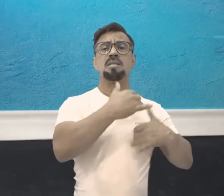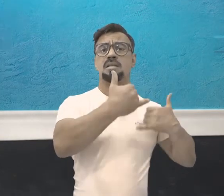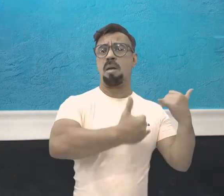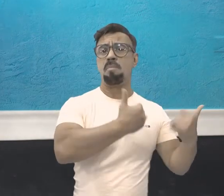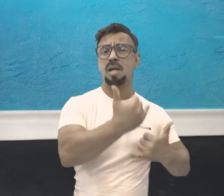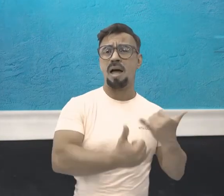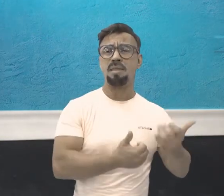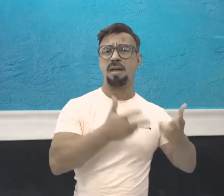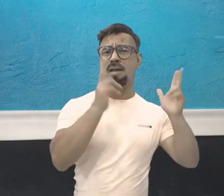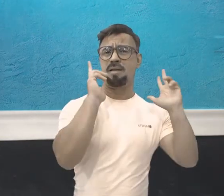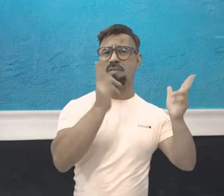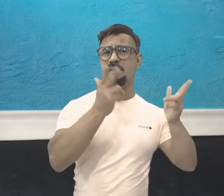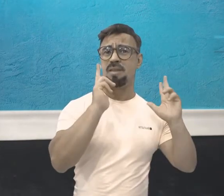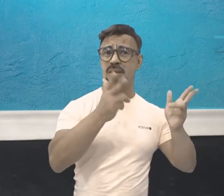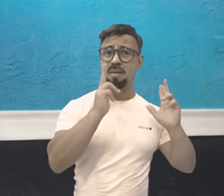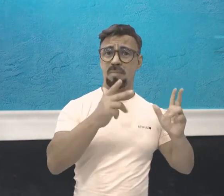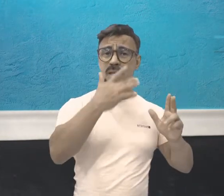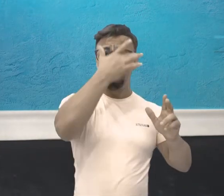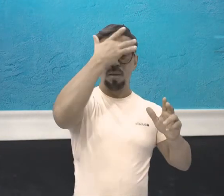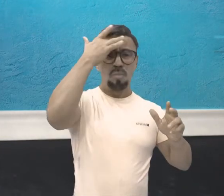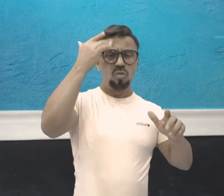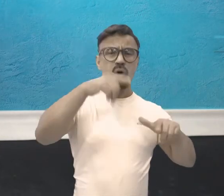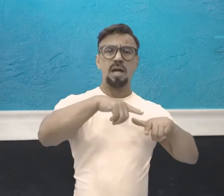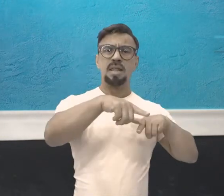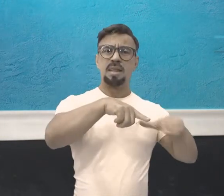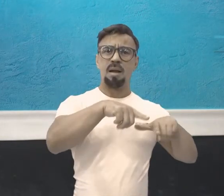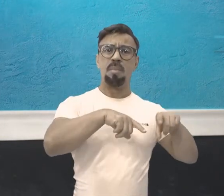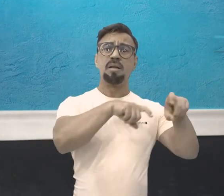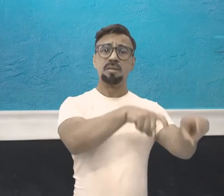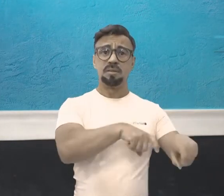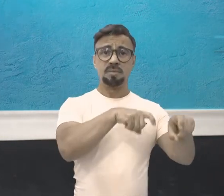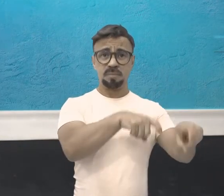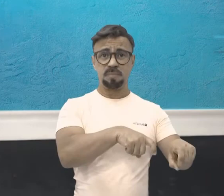o divertimento daqueles trabalhadores